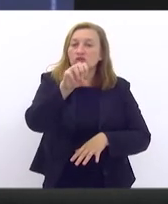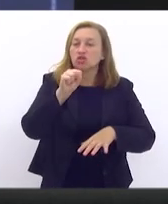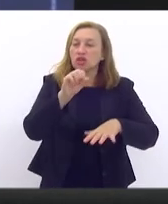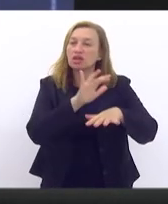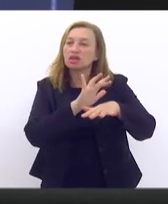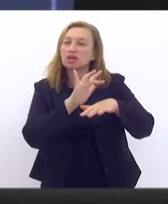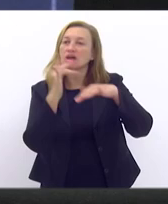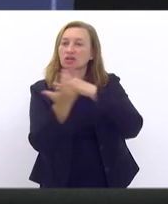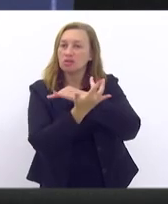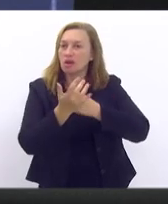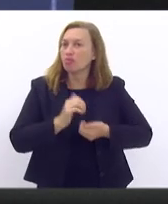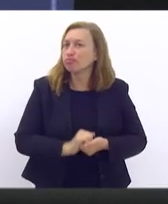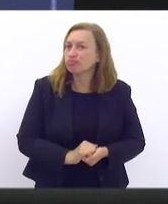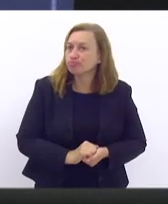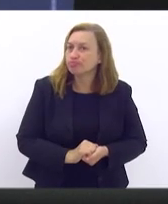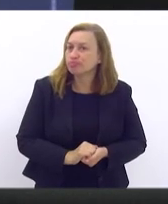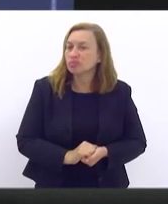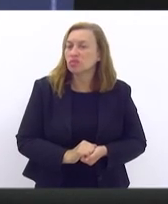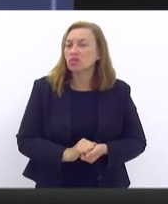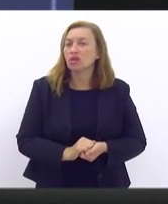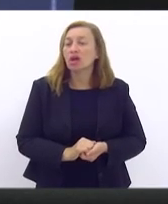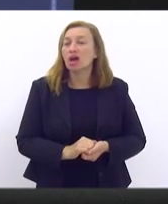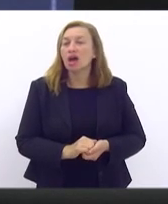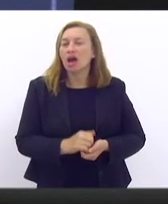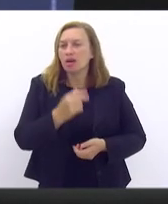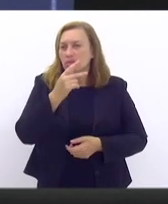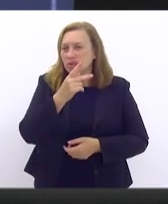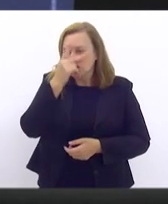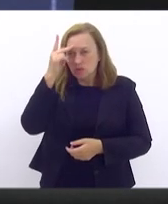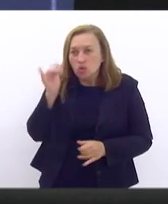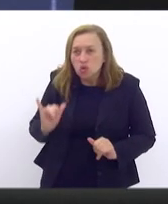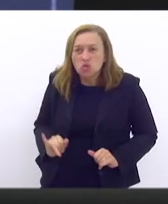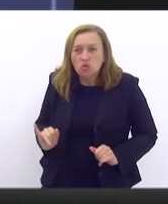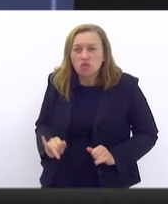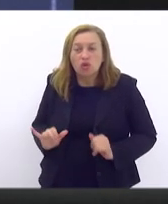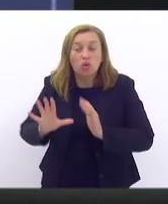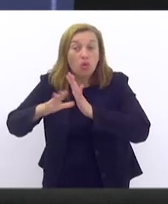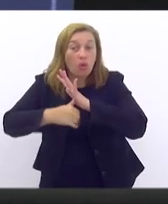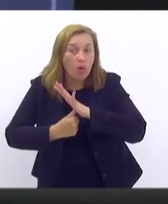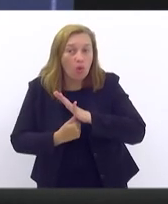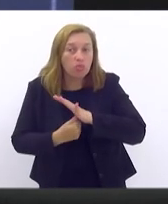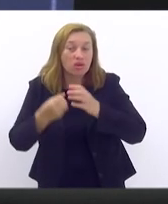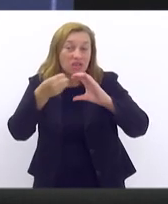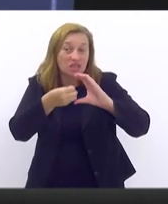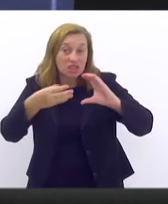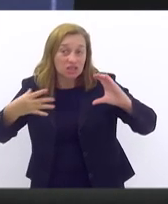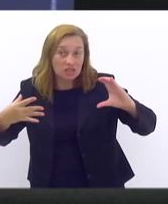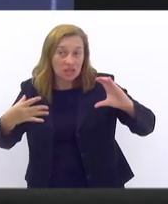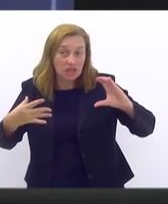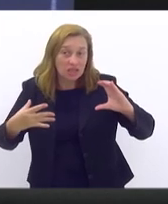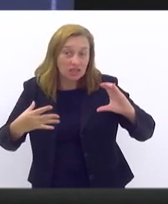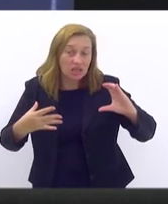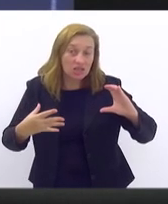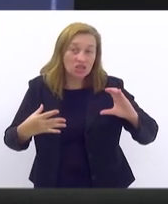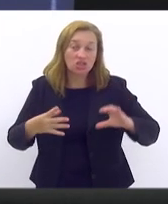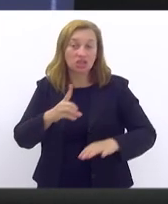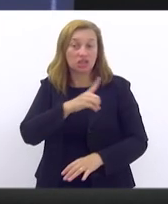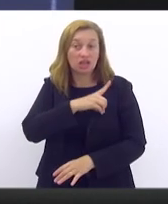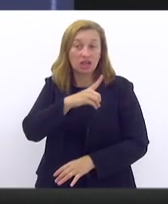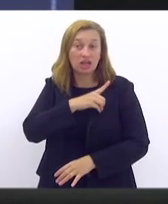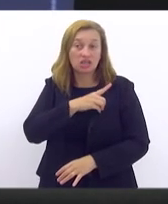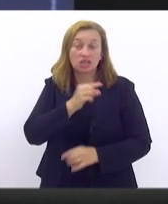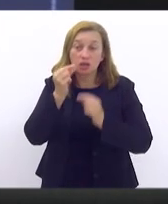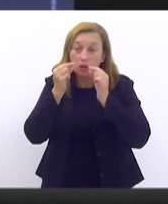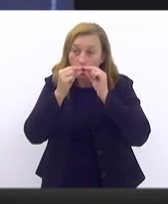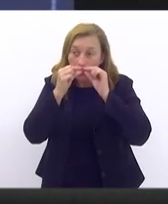rede social. A vítima do roubo, que descreveu na delegacia um suspeito pardo de bigode fino,